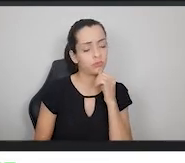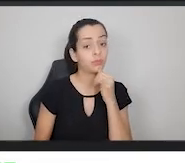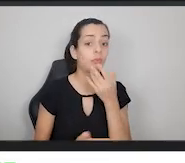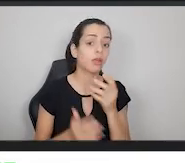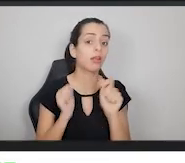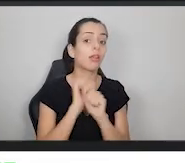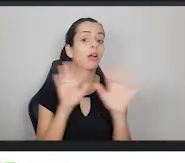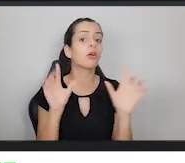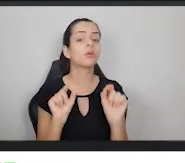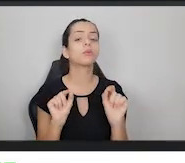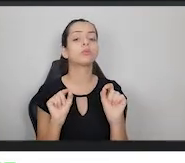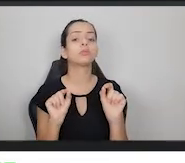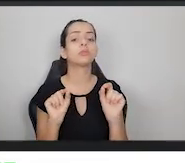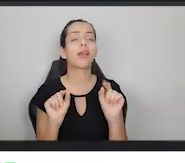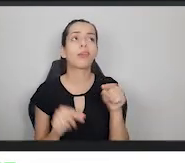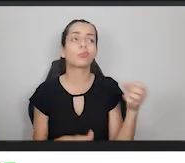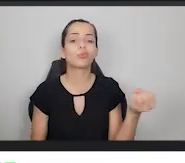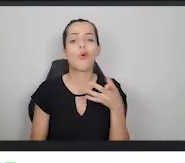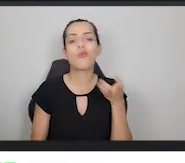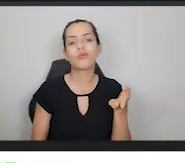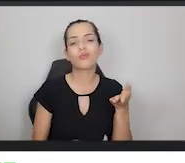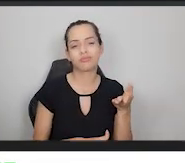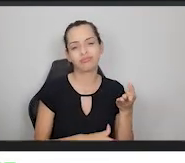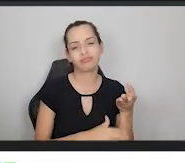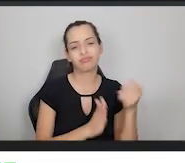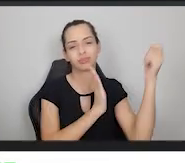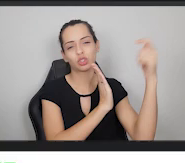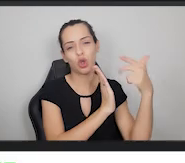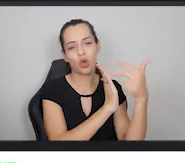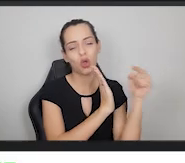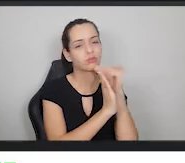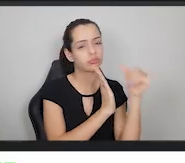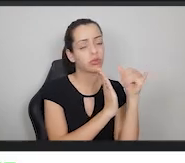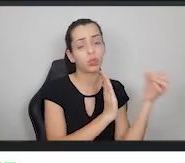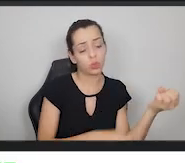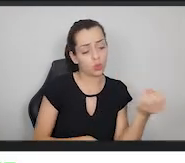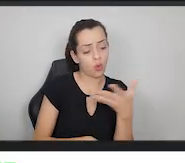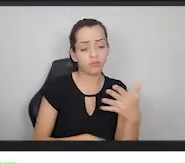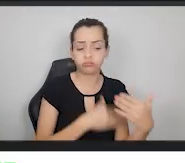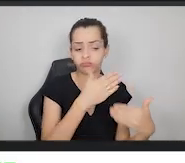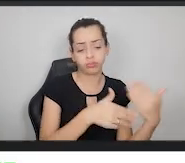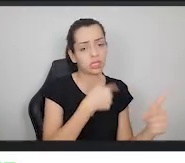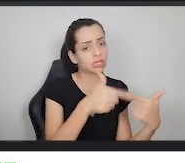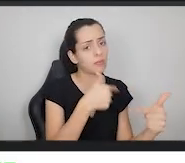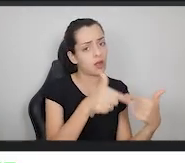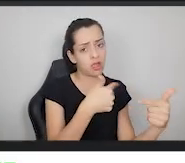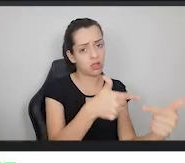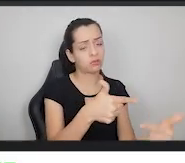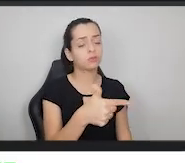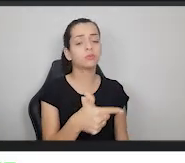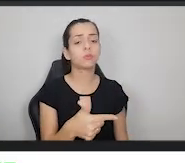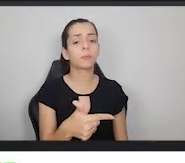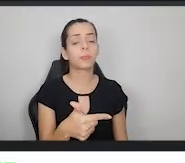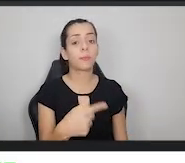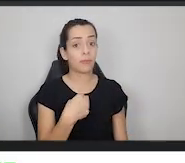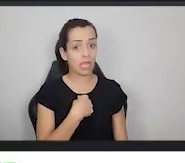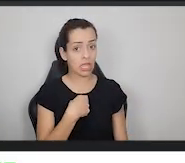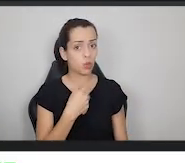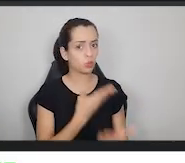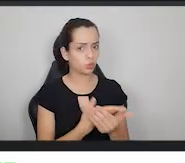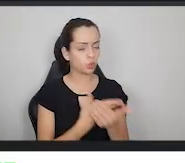de GD, por exemplo, de geração distribuída oriunda de sistema solar fotovoltaico. Nos